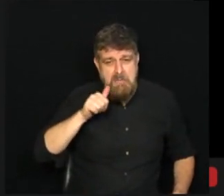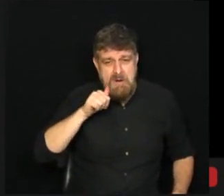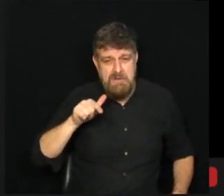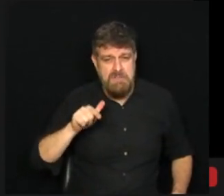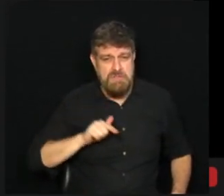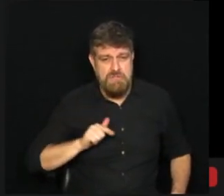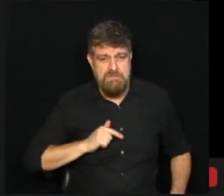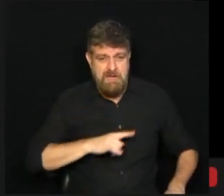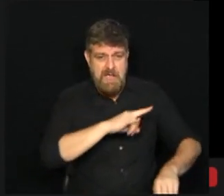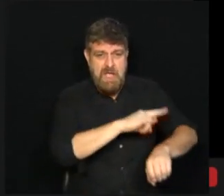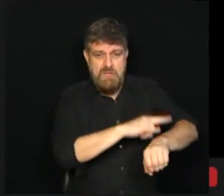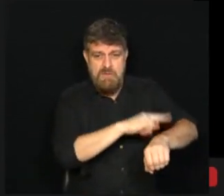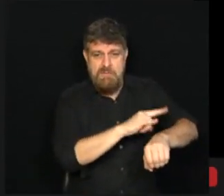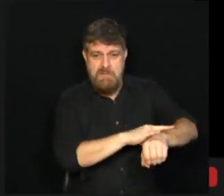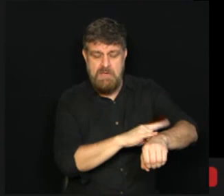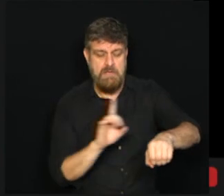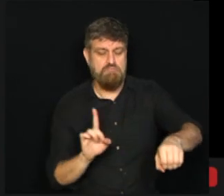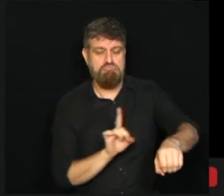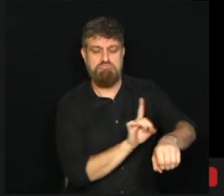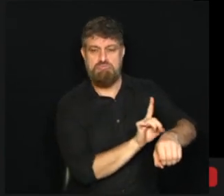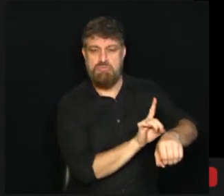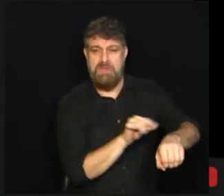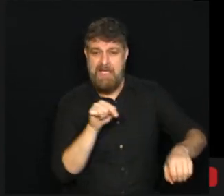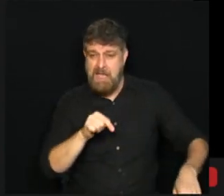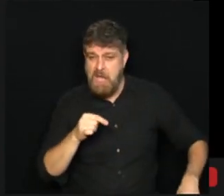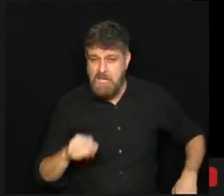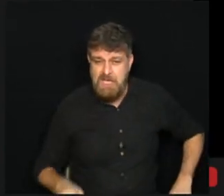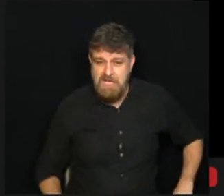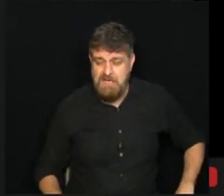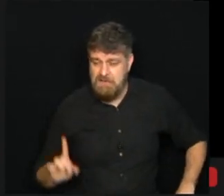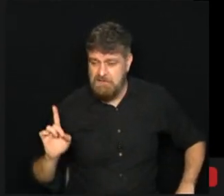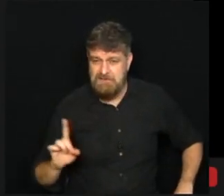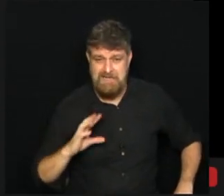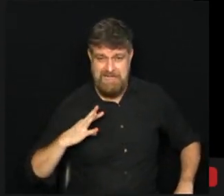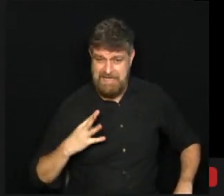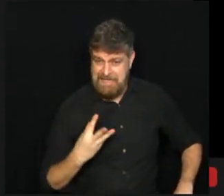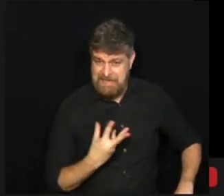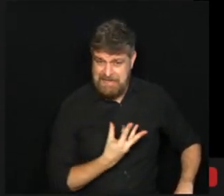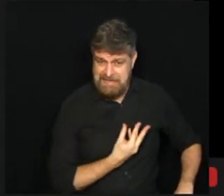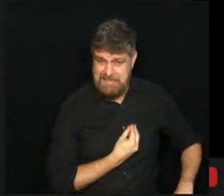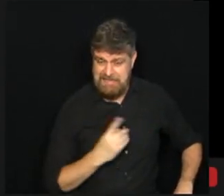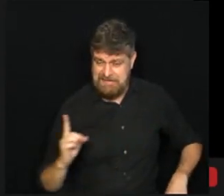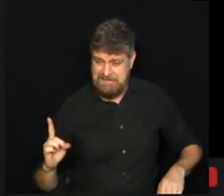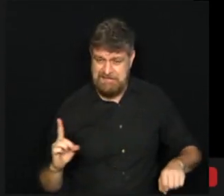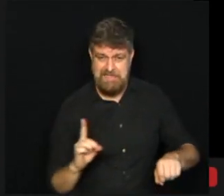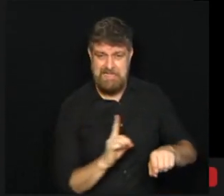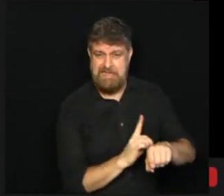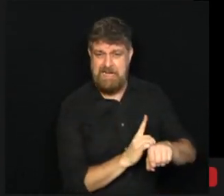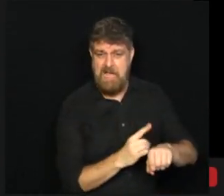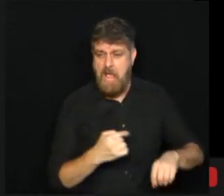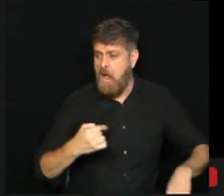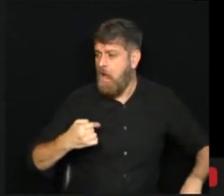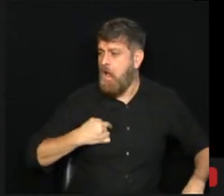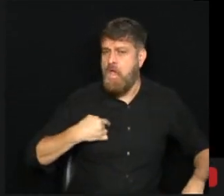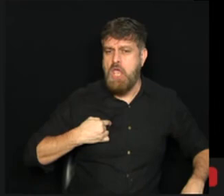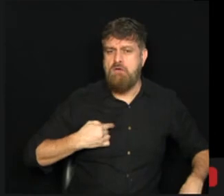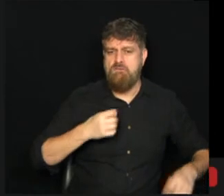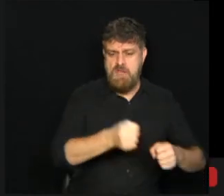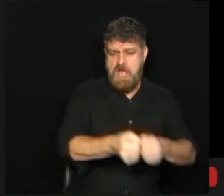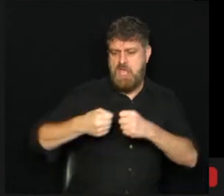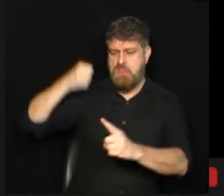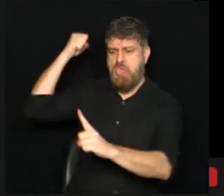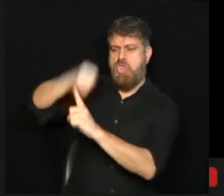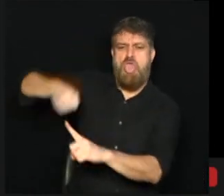num banheiro feminino e entrar uma trans lá dentro, eu vou lá